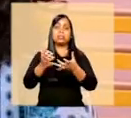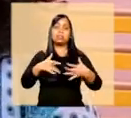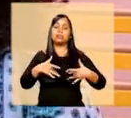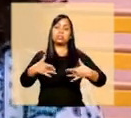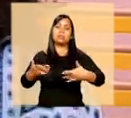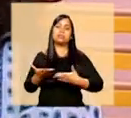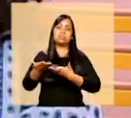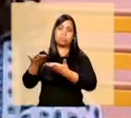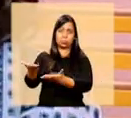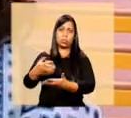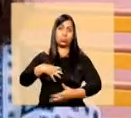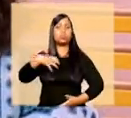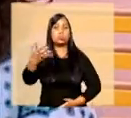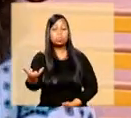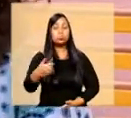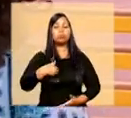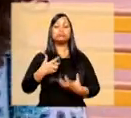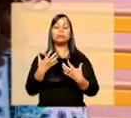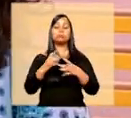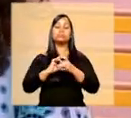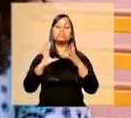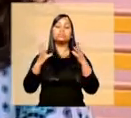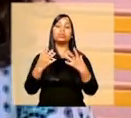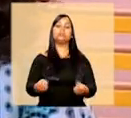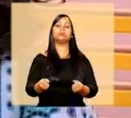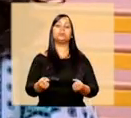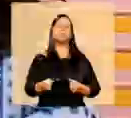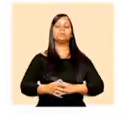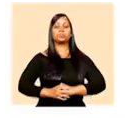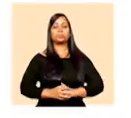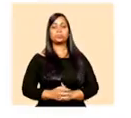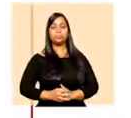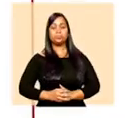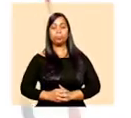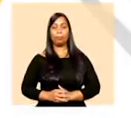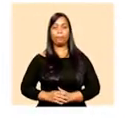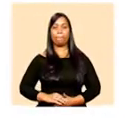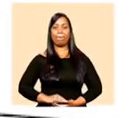um doador e eu autorizei a doação.